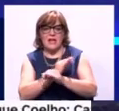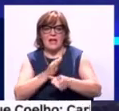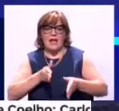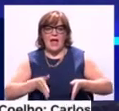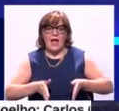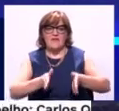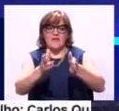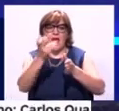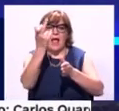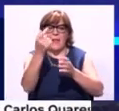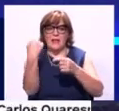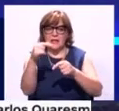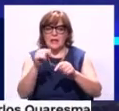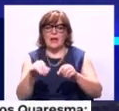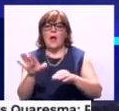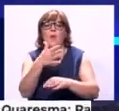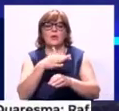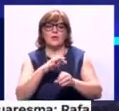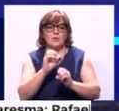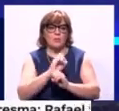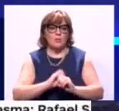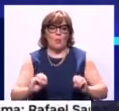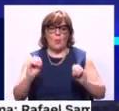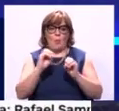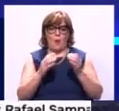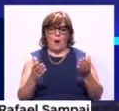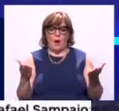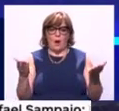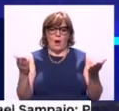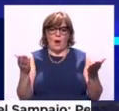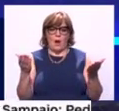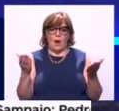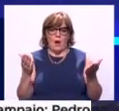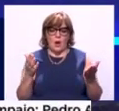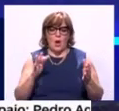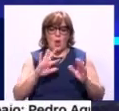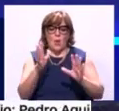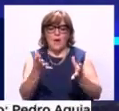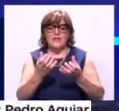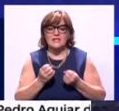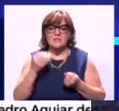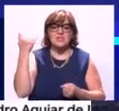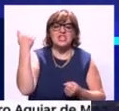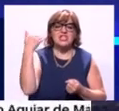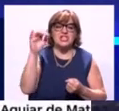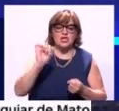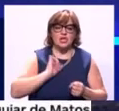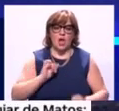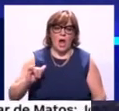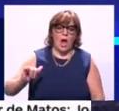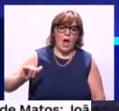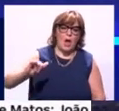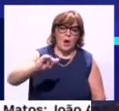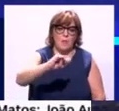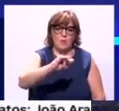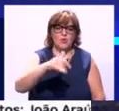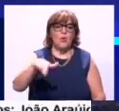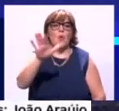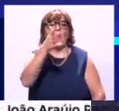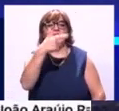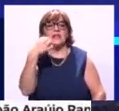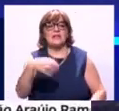Aliados? Não está. Quando recebemos estrangeiros no nosso aeroporto, onde